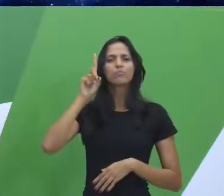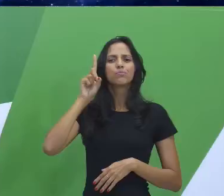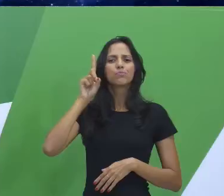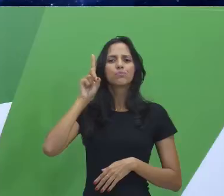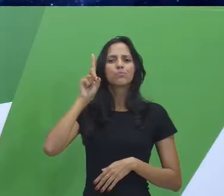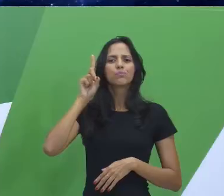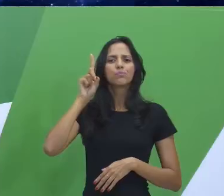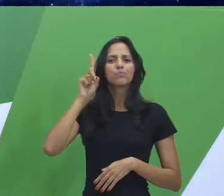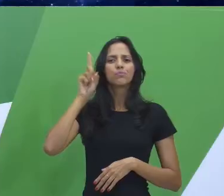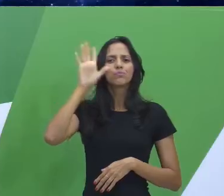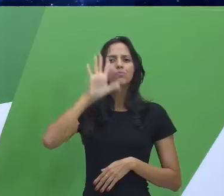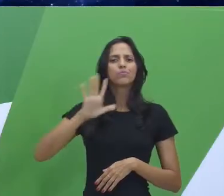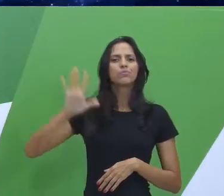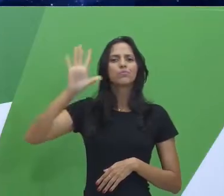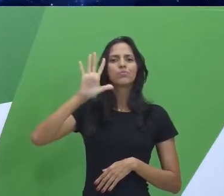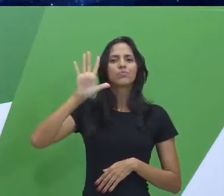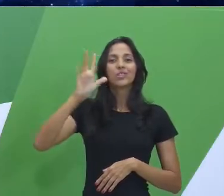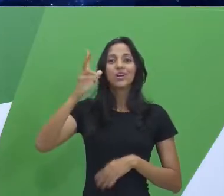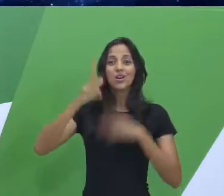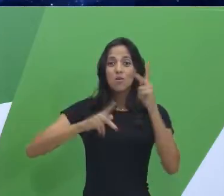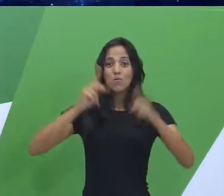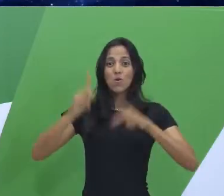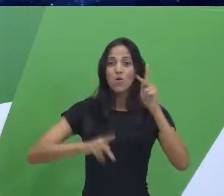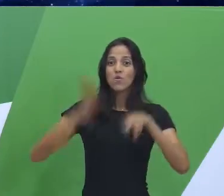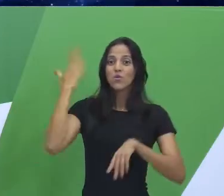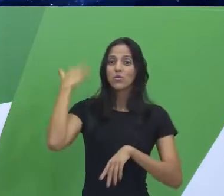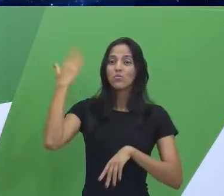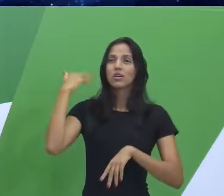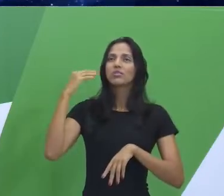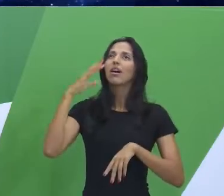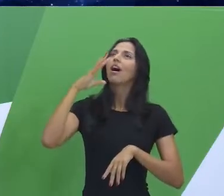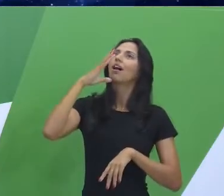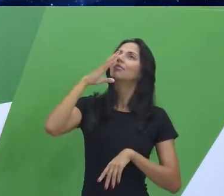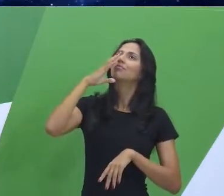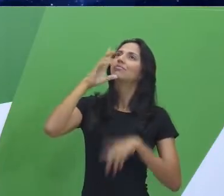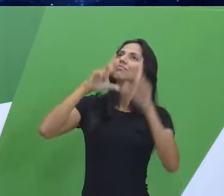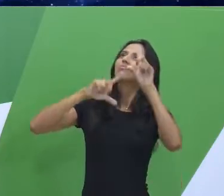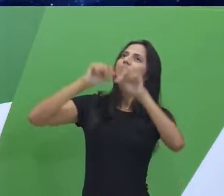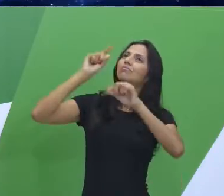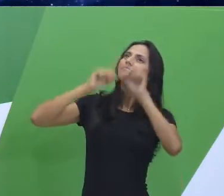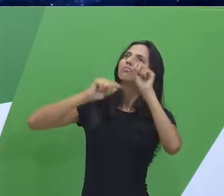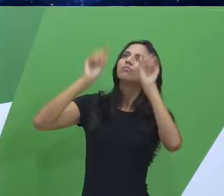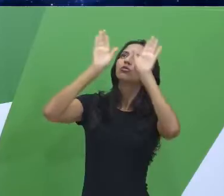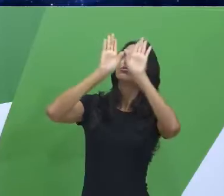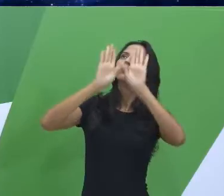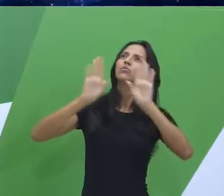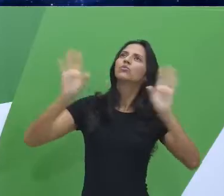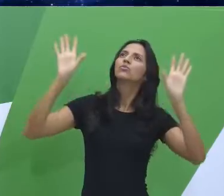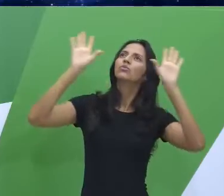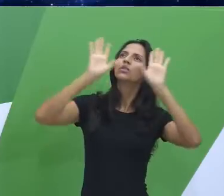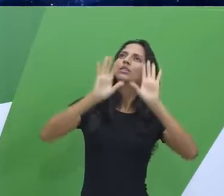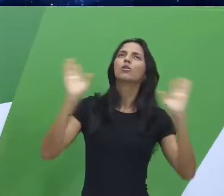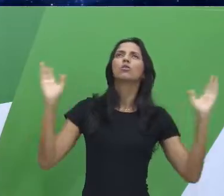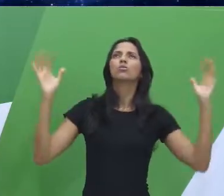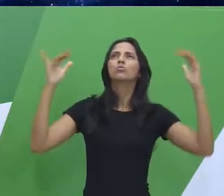Os povos da antiguidade admiravam o céu, seus mistérios, sua influência na vida,